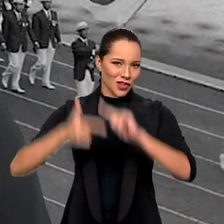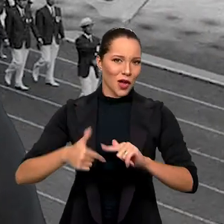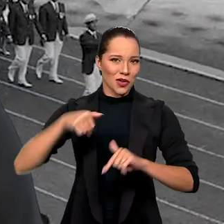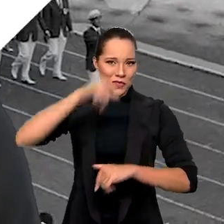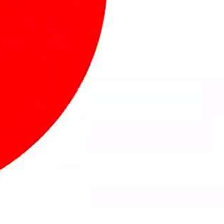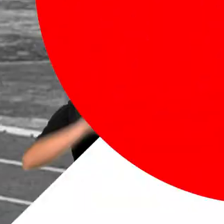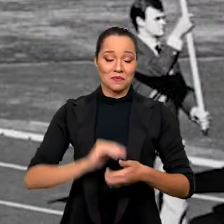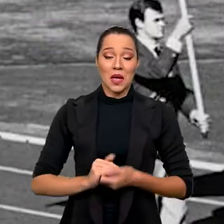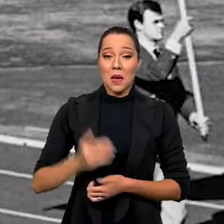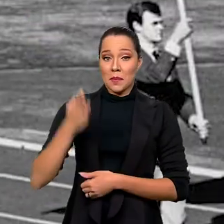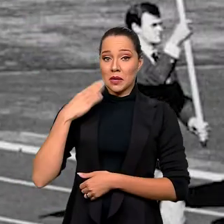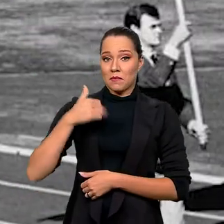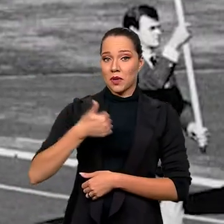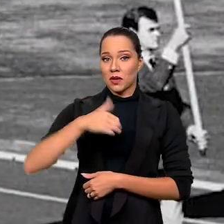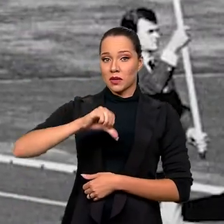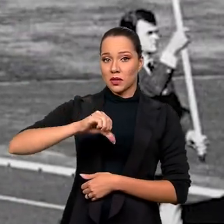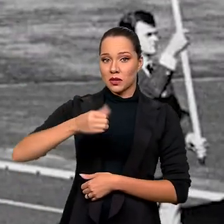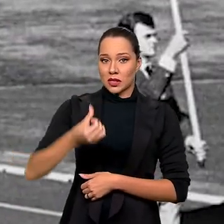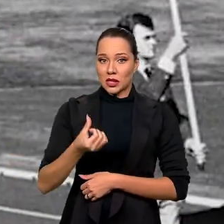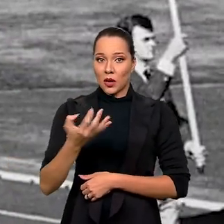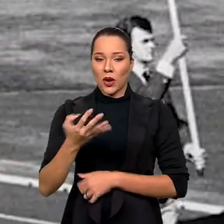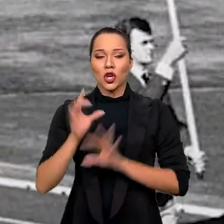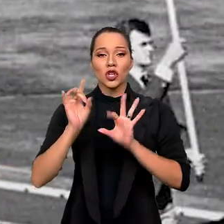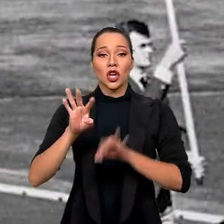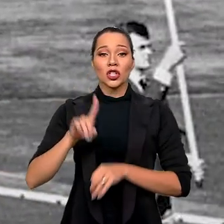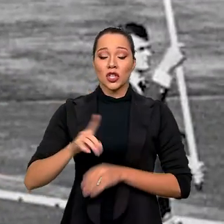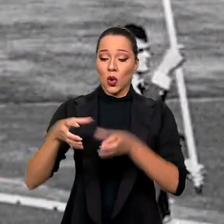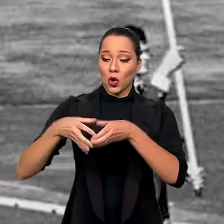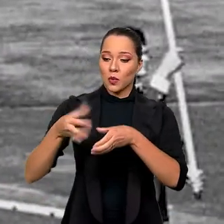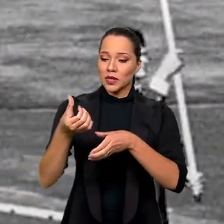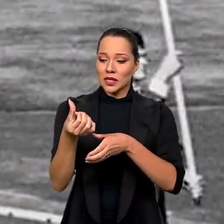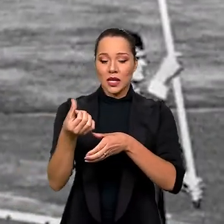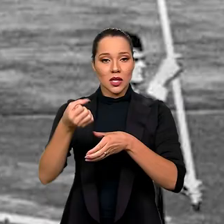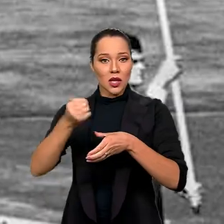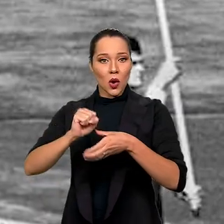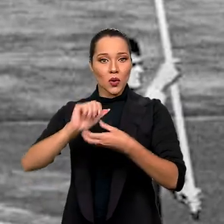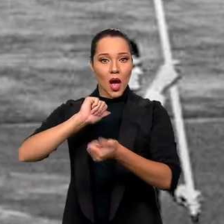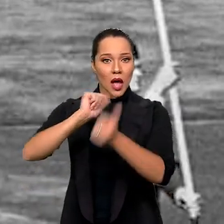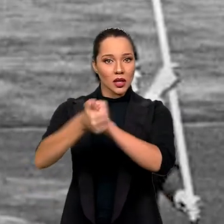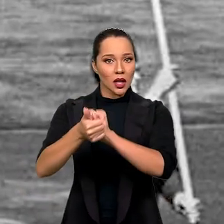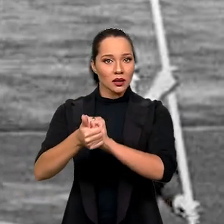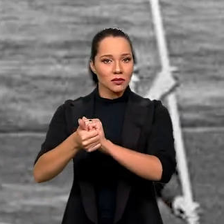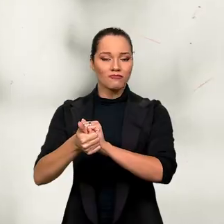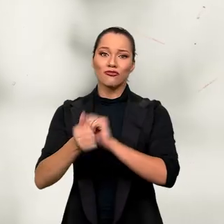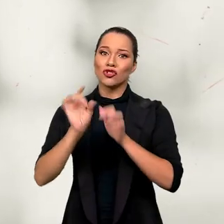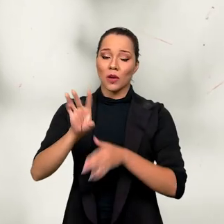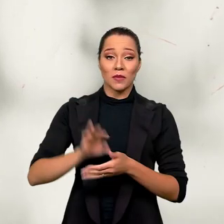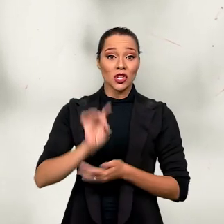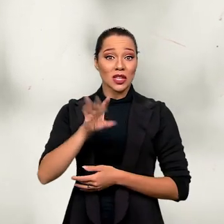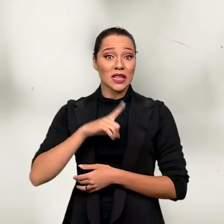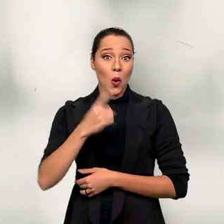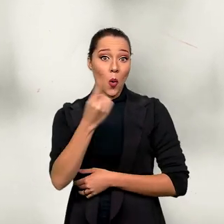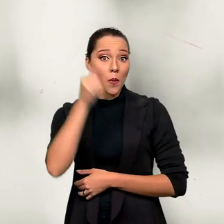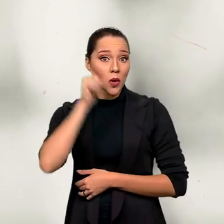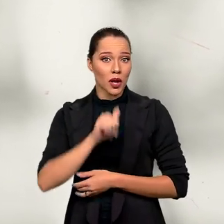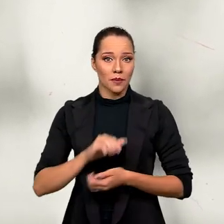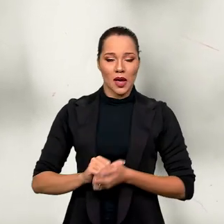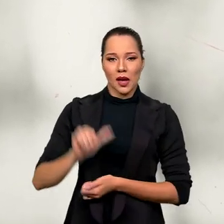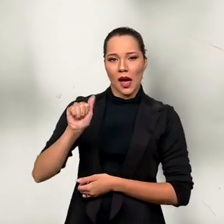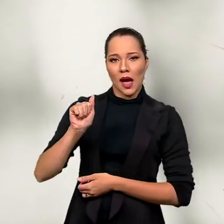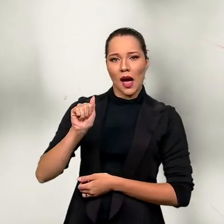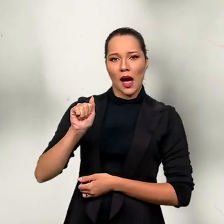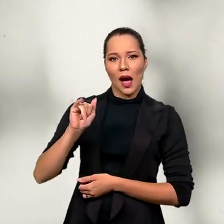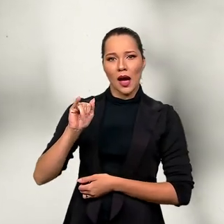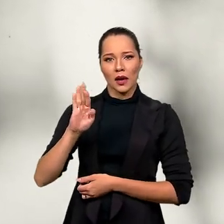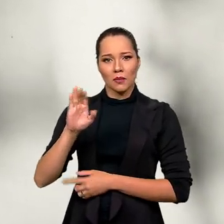para os brasileiros. Lá em 64, o Brasil mandou apenas 68 atletas para a Olimpíada. E só tinha uma mulher, viu? Era a Aida